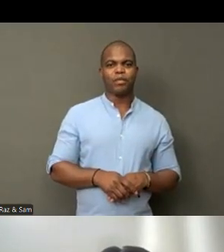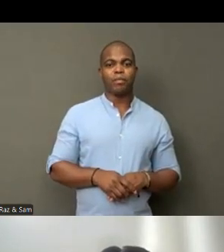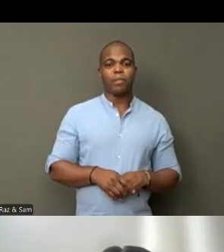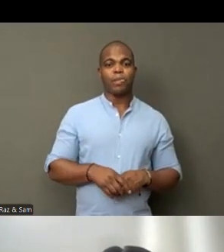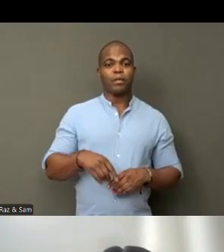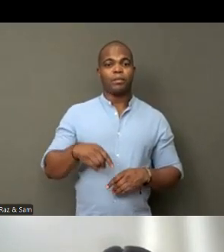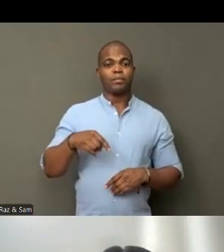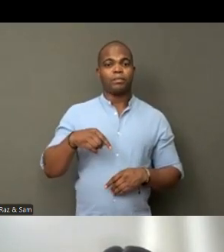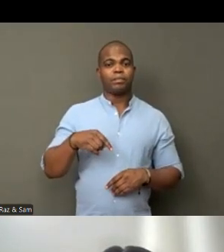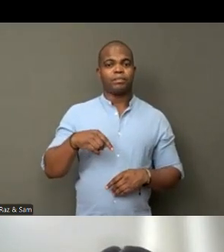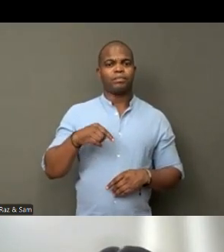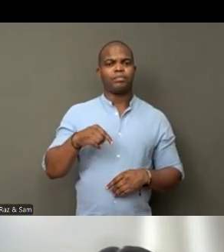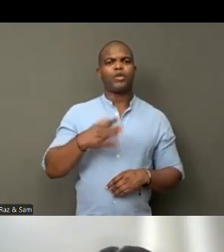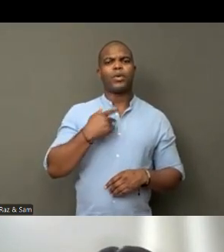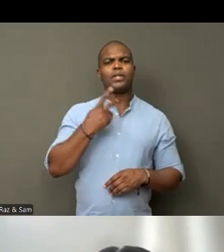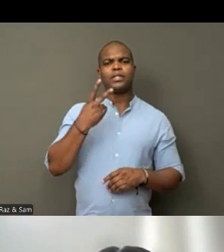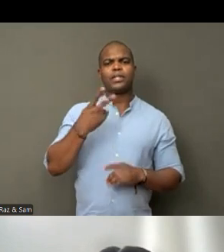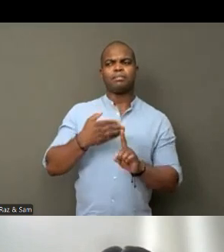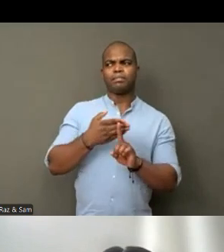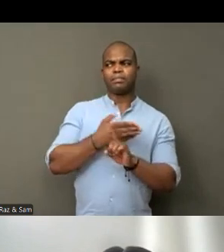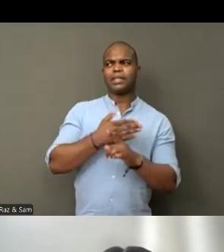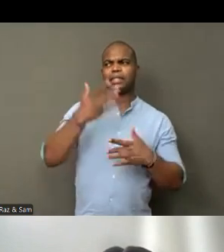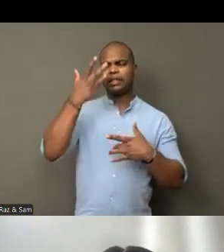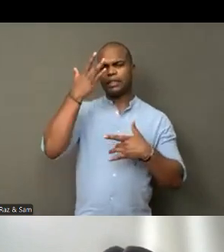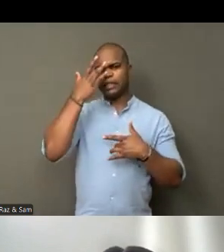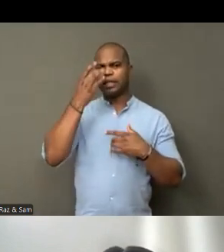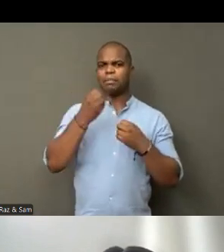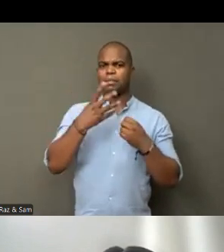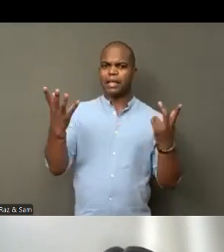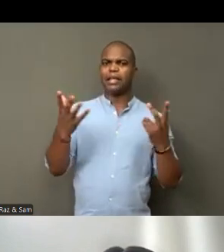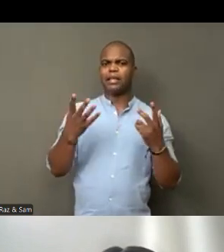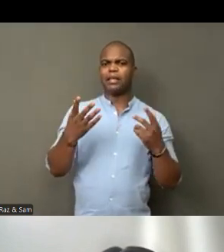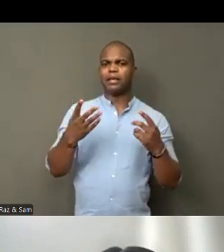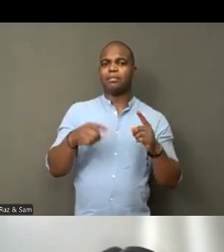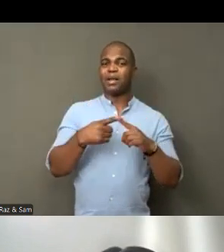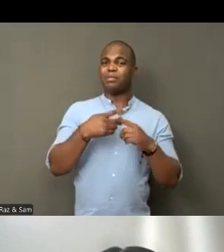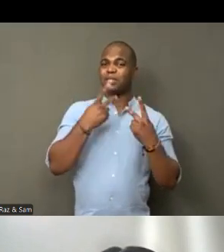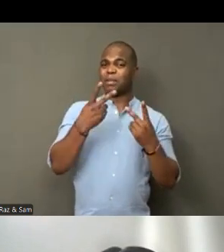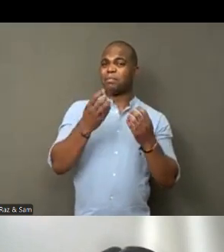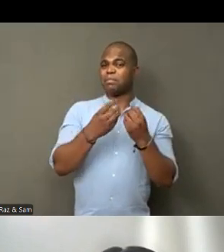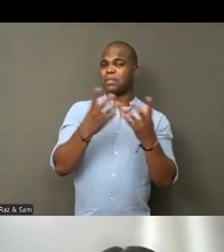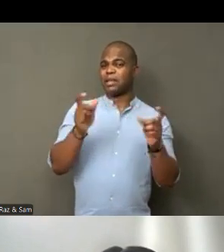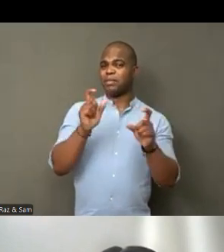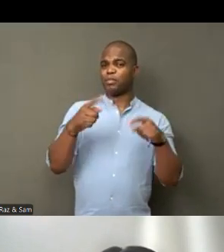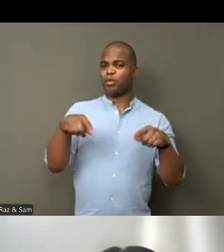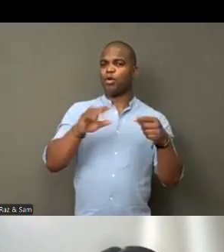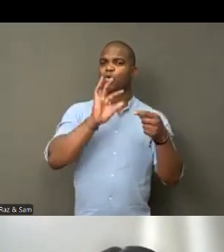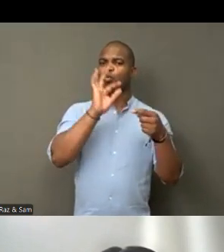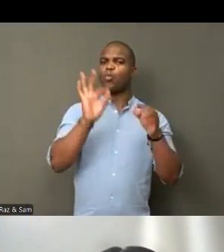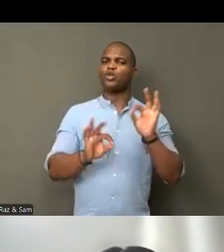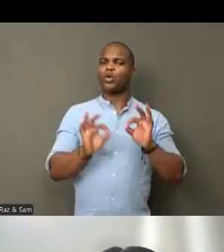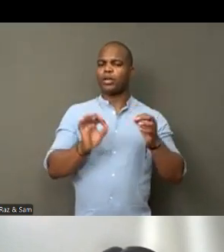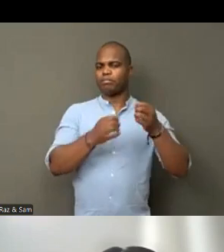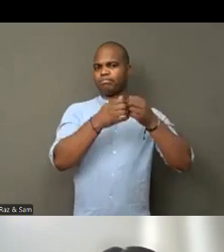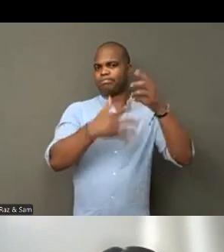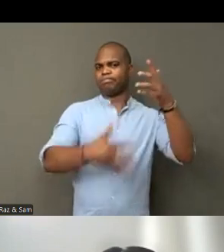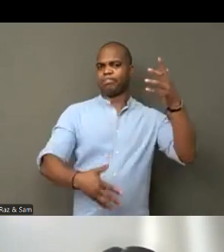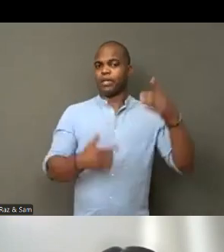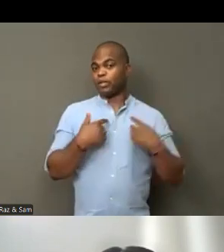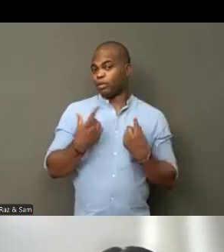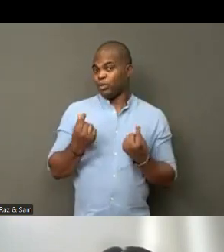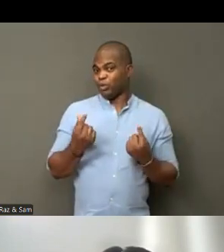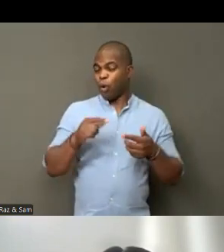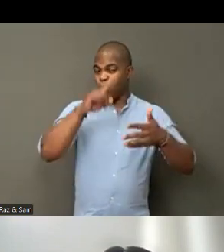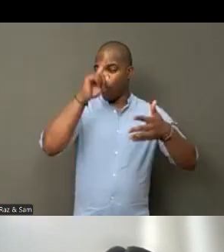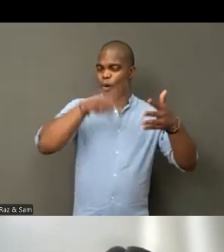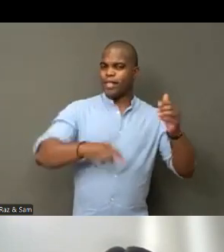há muitas perguntas nas perguntas e respostas na caixa aqui, então vamos selecionar algumas delas para poder tirar